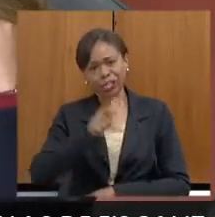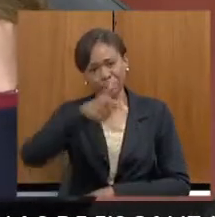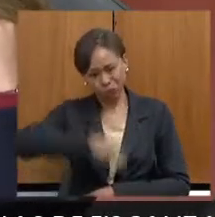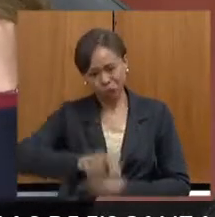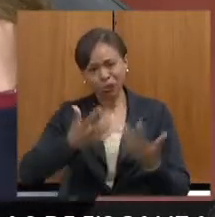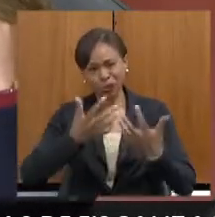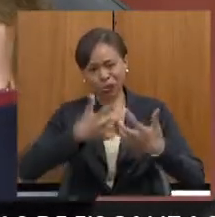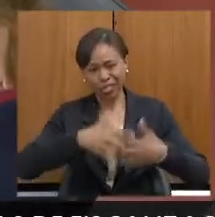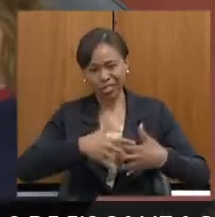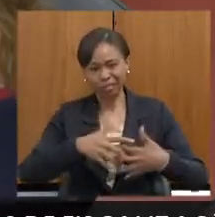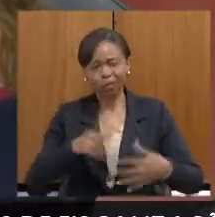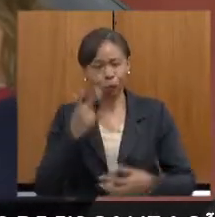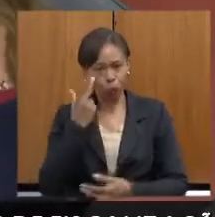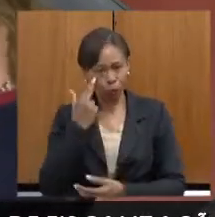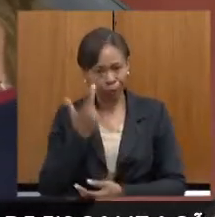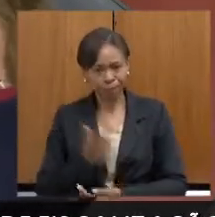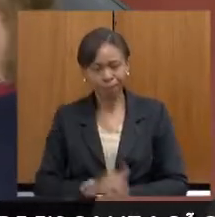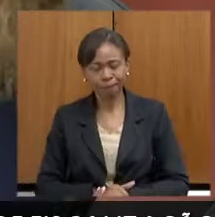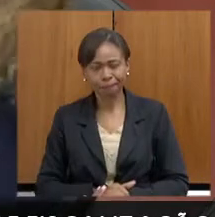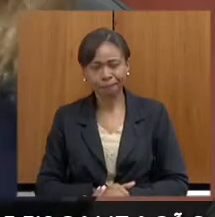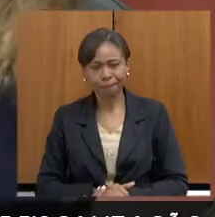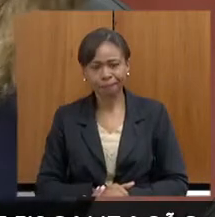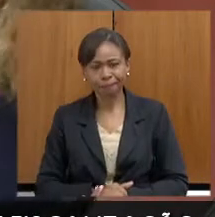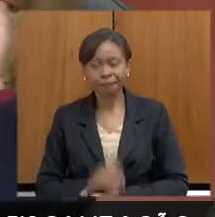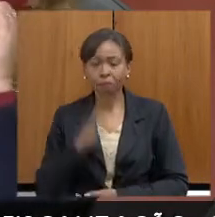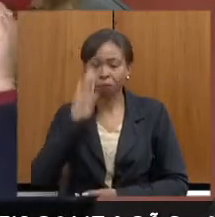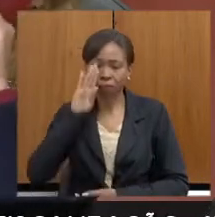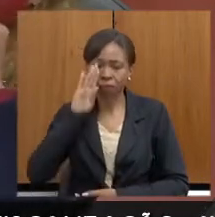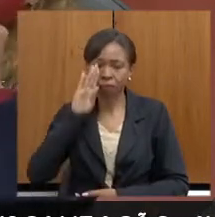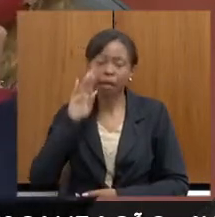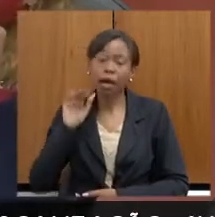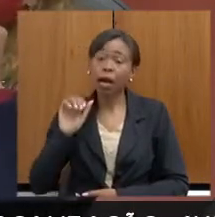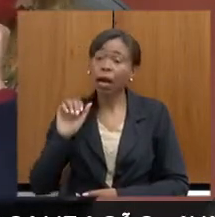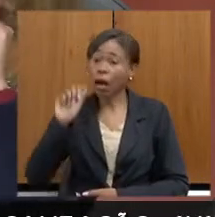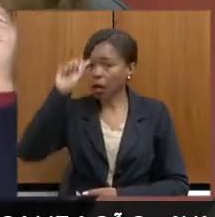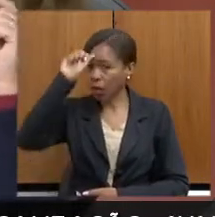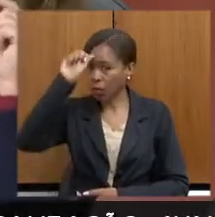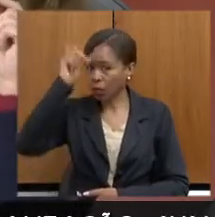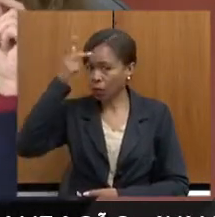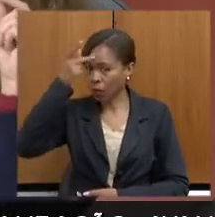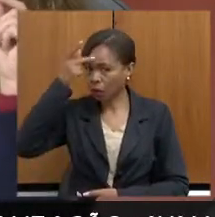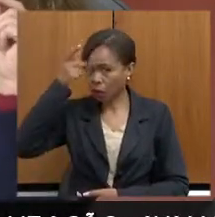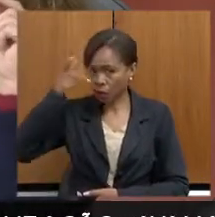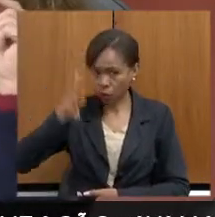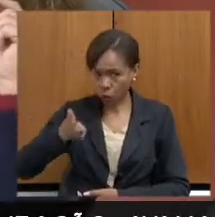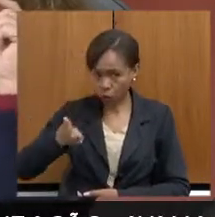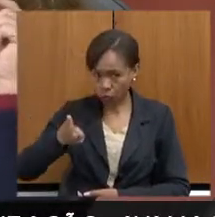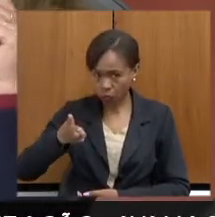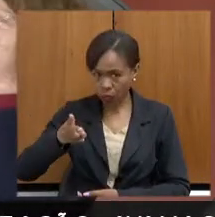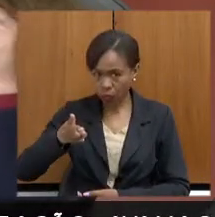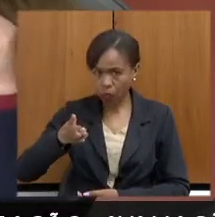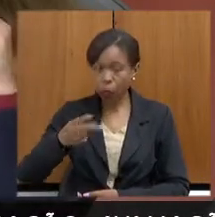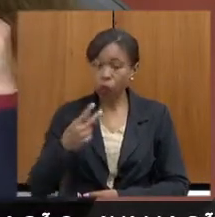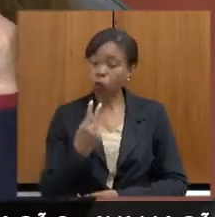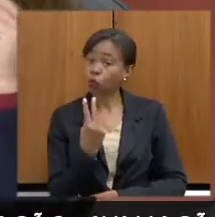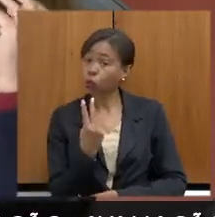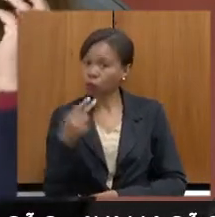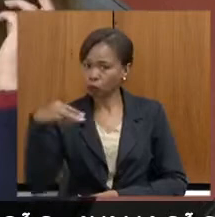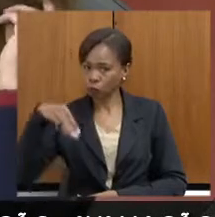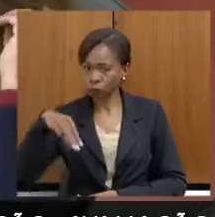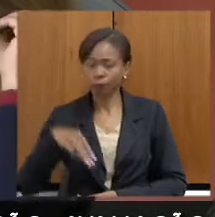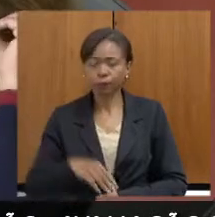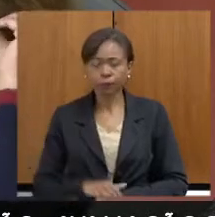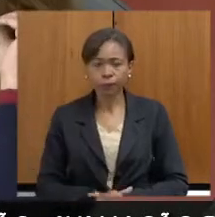e eu entrego da deputada Ana Paula celular Ainda pretende fazer uso simples dois minutos na por favor